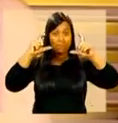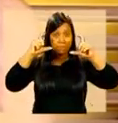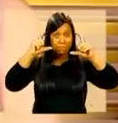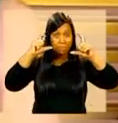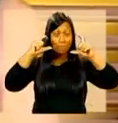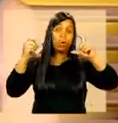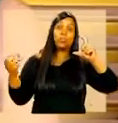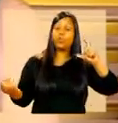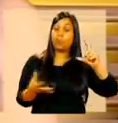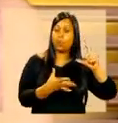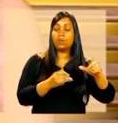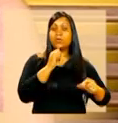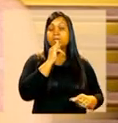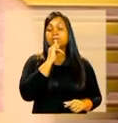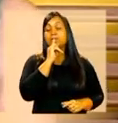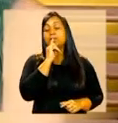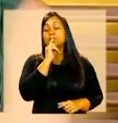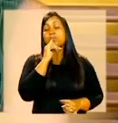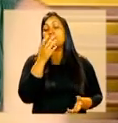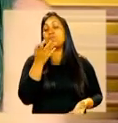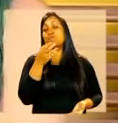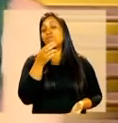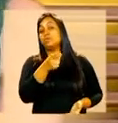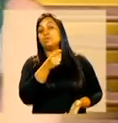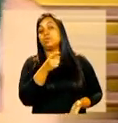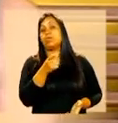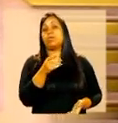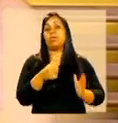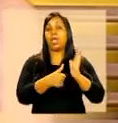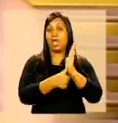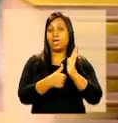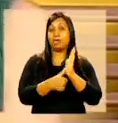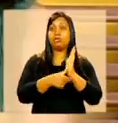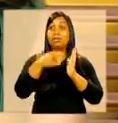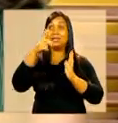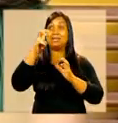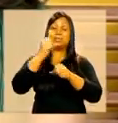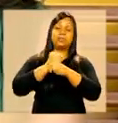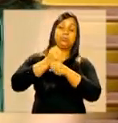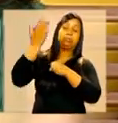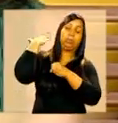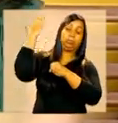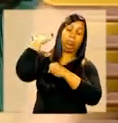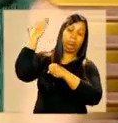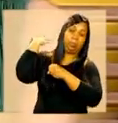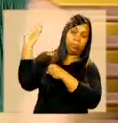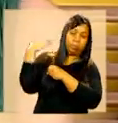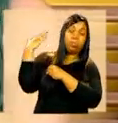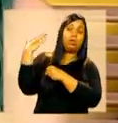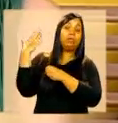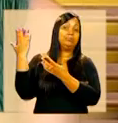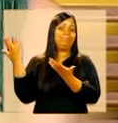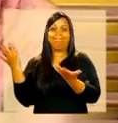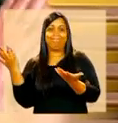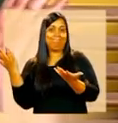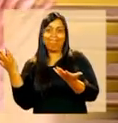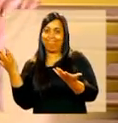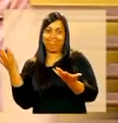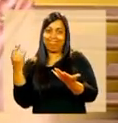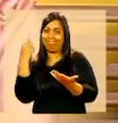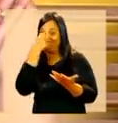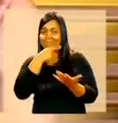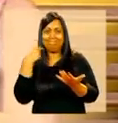com foto recente. Então, por exemplo, você tirou um RG há 15 anos atrás. Você acha que aquela